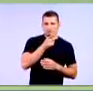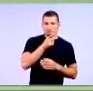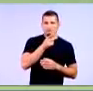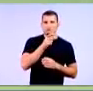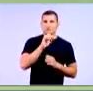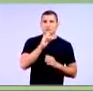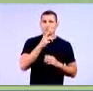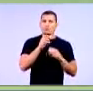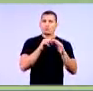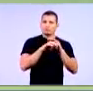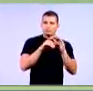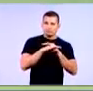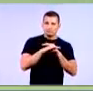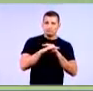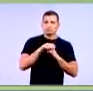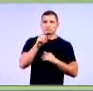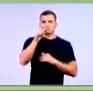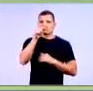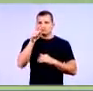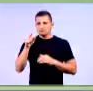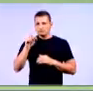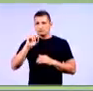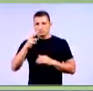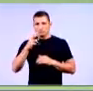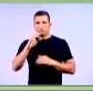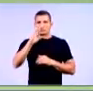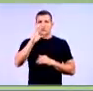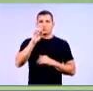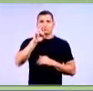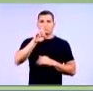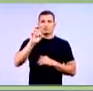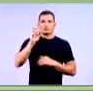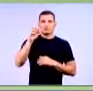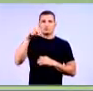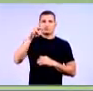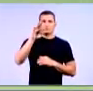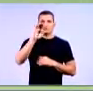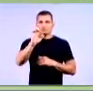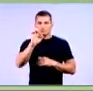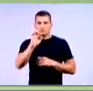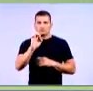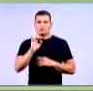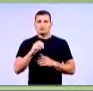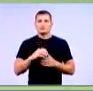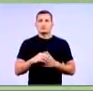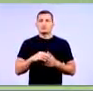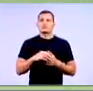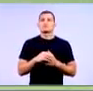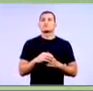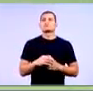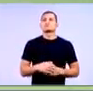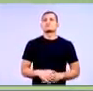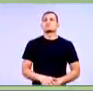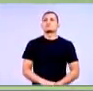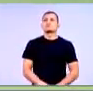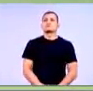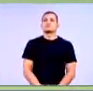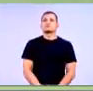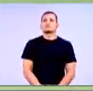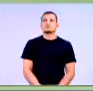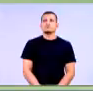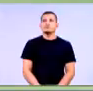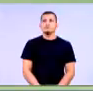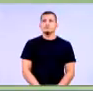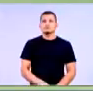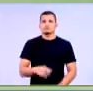conta poupança ou se é uma conta corrente. Então ele me permite fazer esse tipo de descrição. Essas